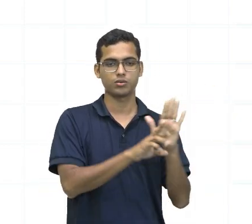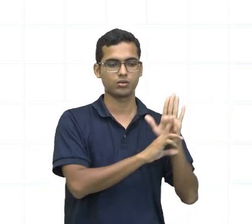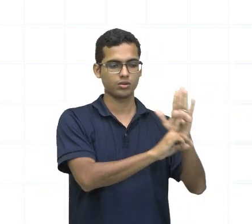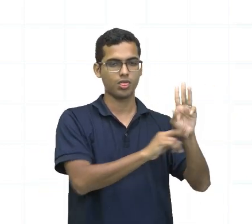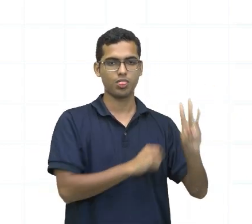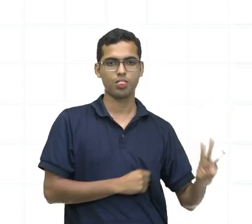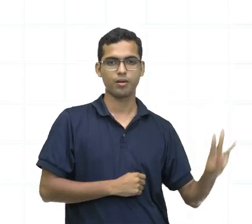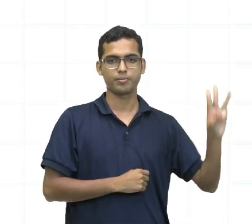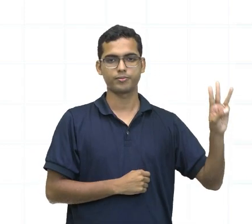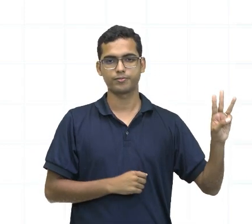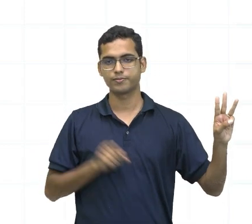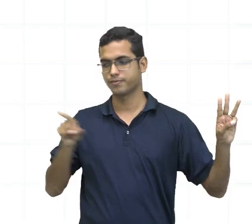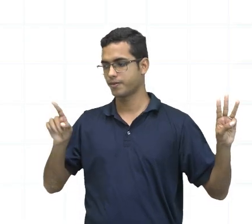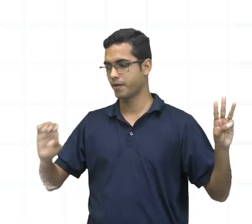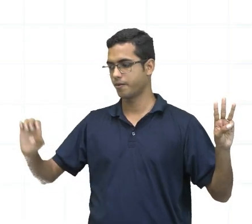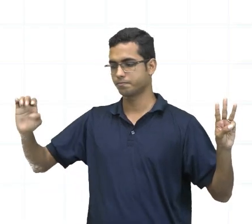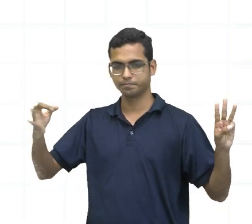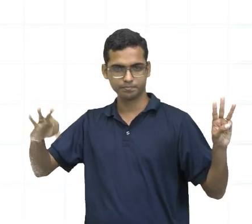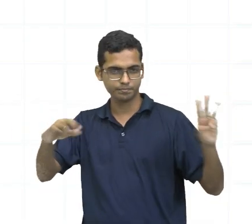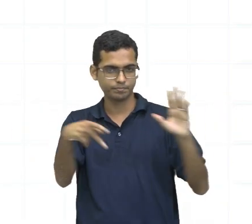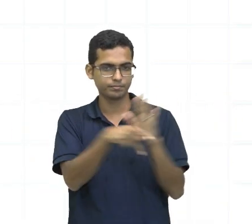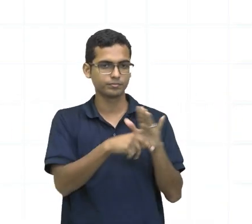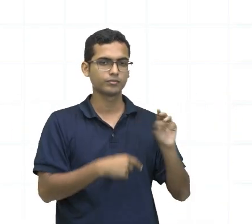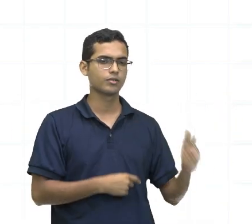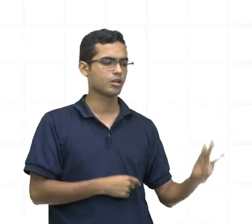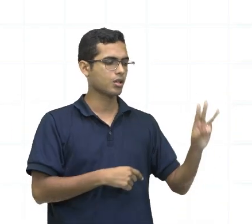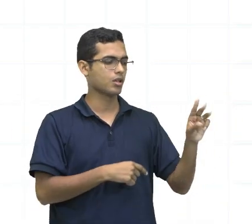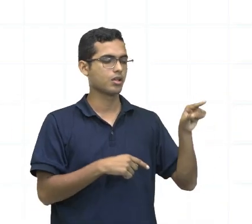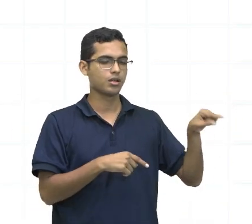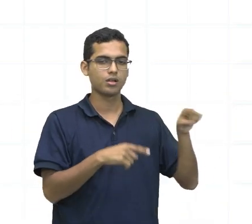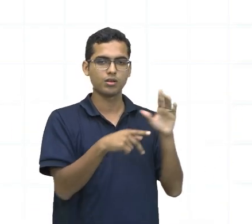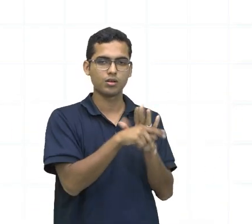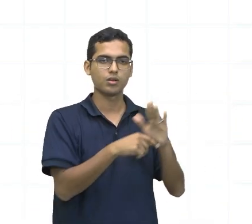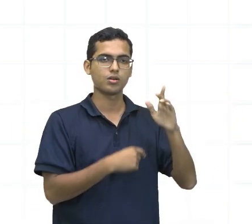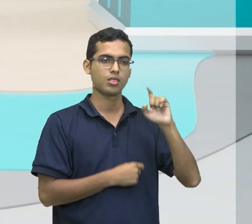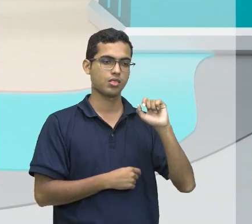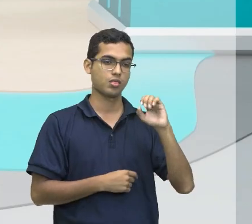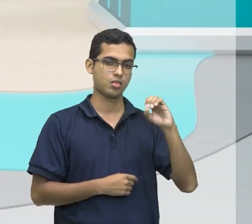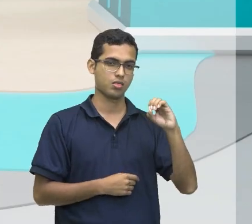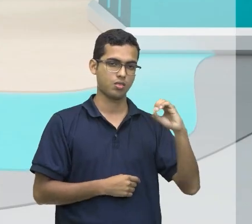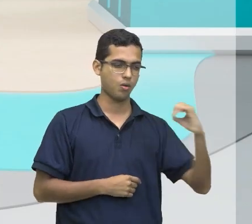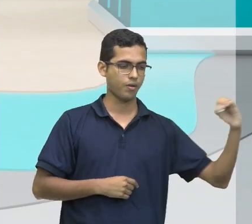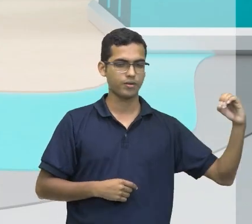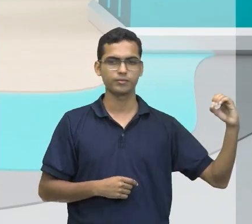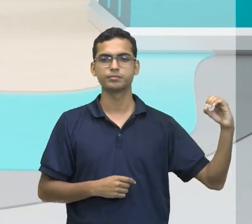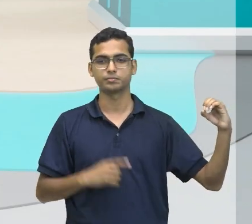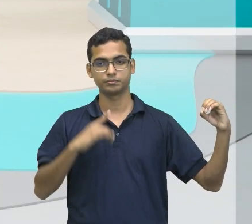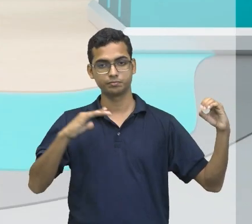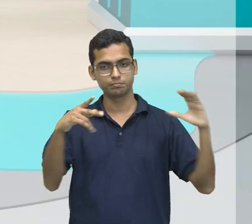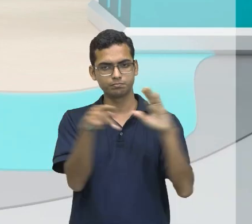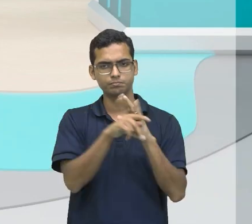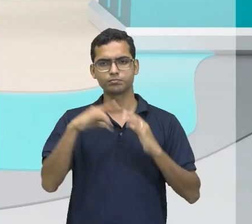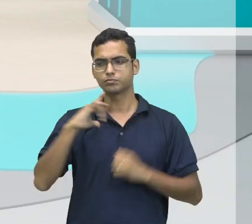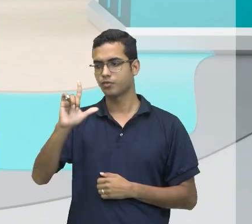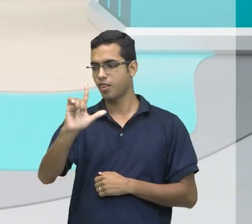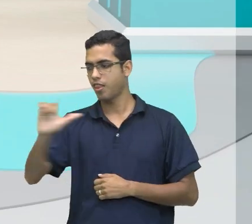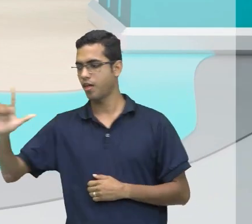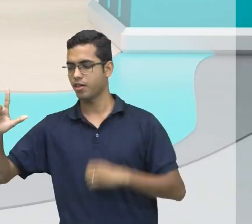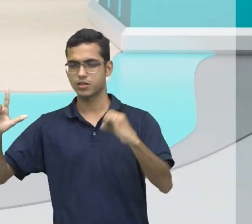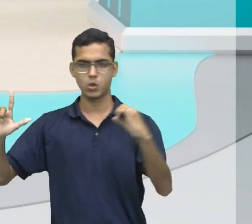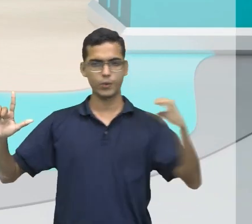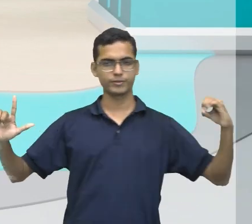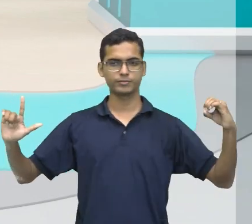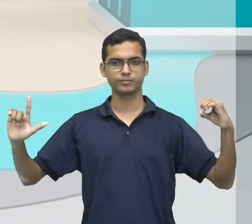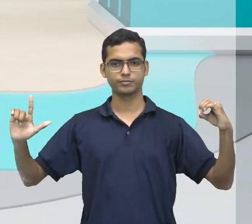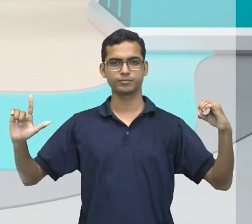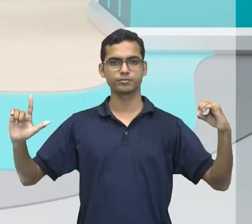vai ser onde o sol nasce, claro, esse vai ser o leste. O seu braço esquerdo vai apontar para o outro lado, ele vai ser, então, o